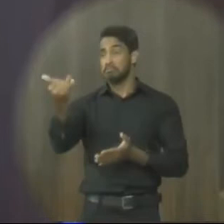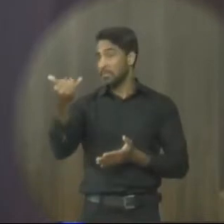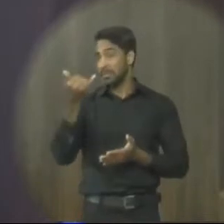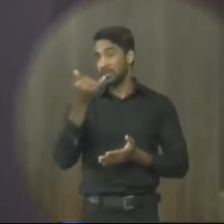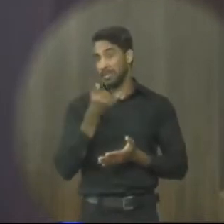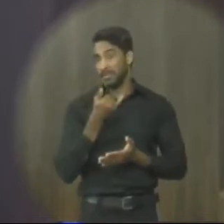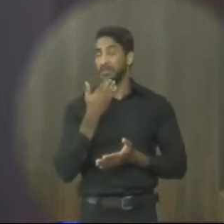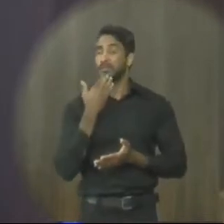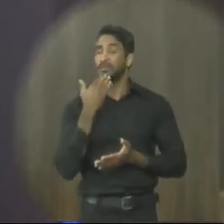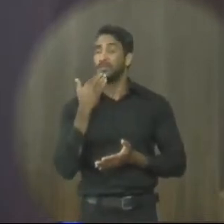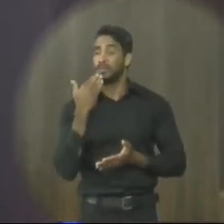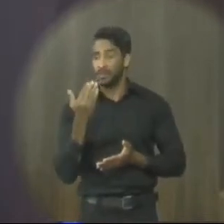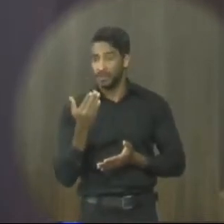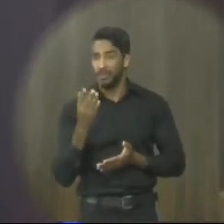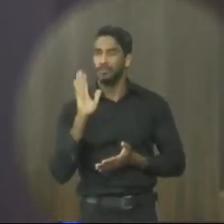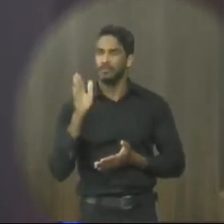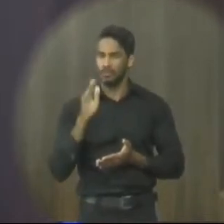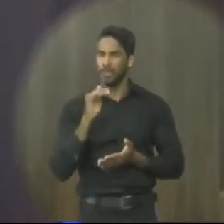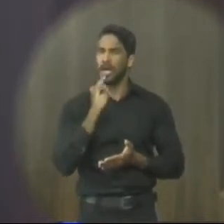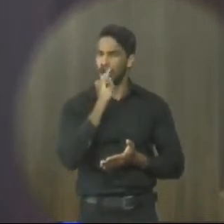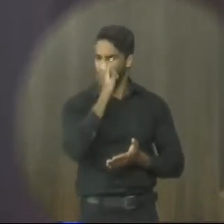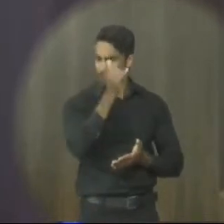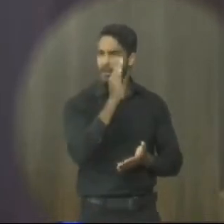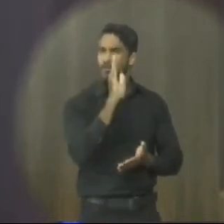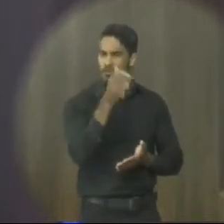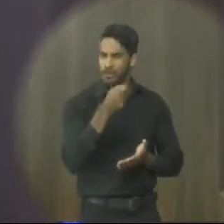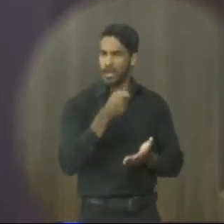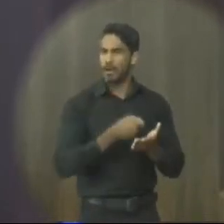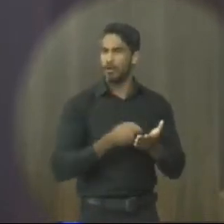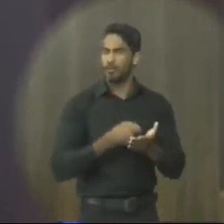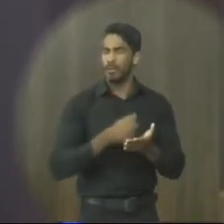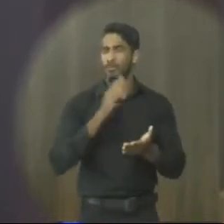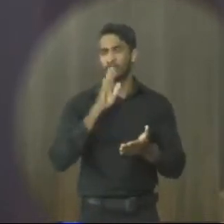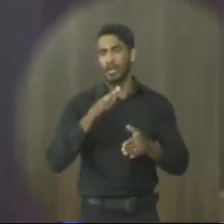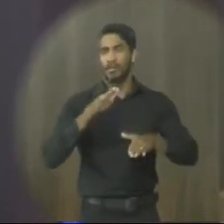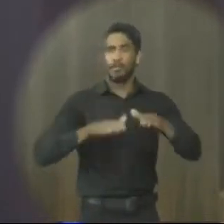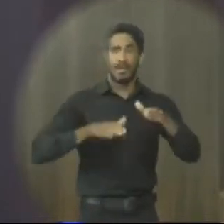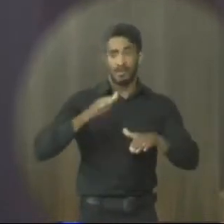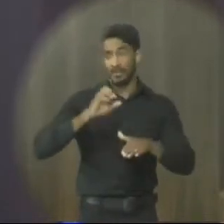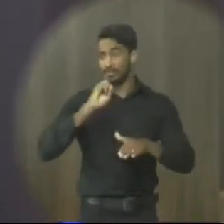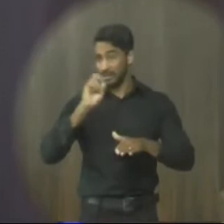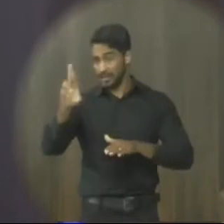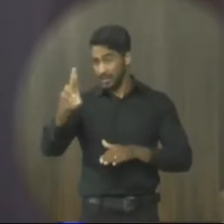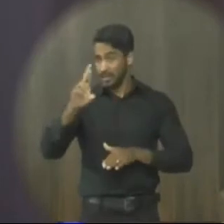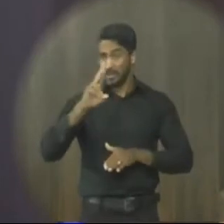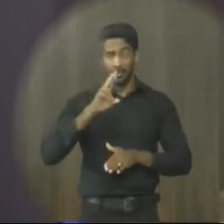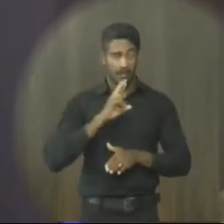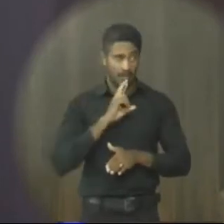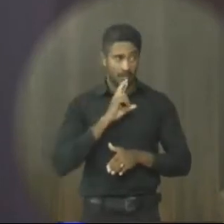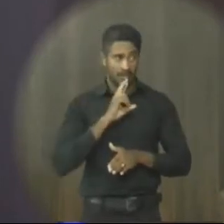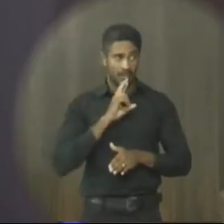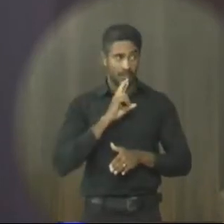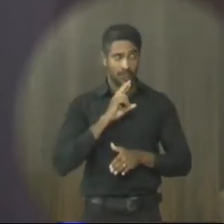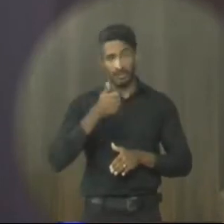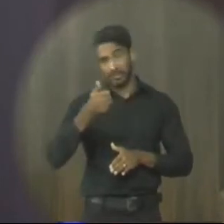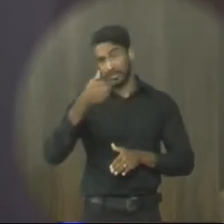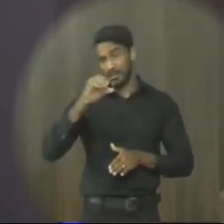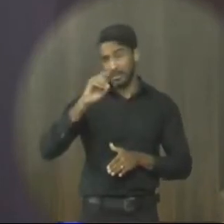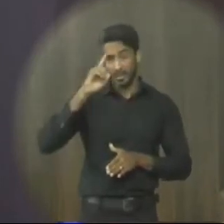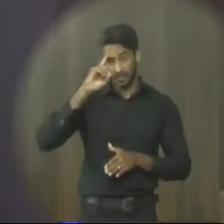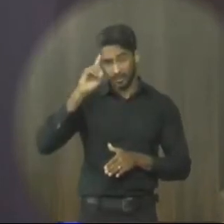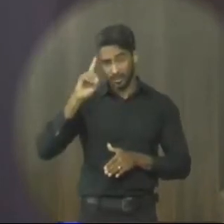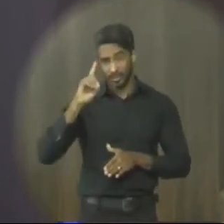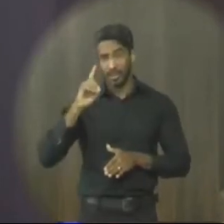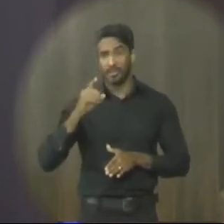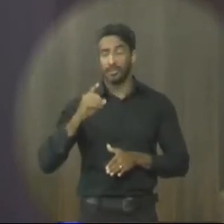nossas demandas, né? Já notificamos e, provavelmente, se ela não nos responder por esses 10 dias, a